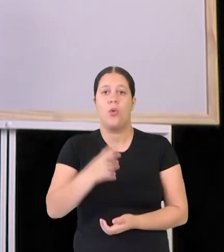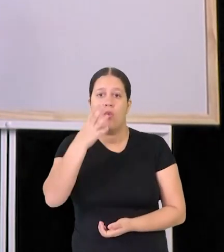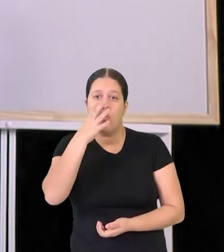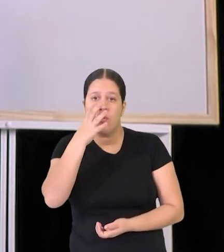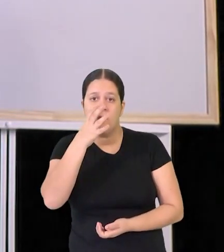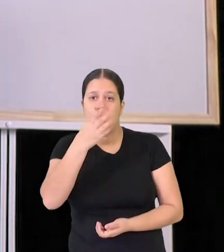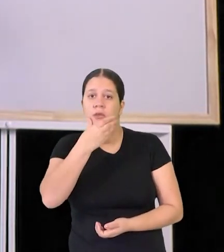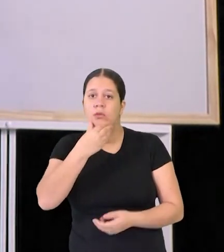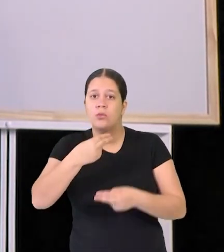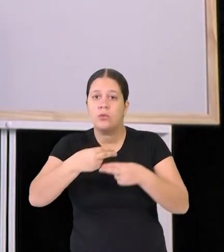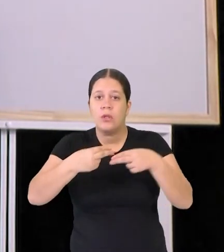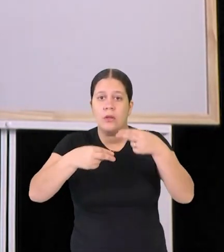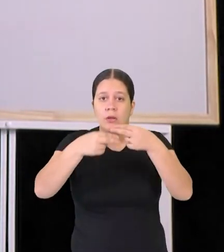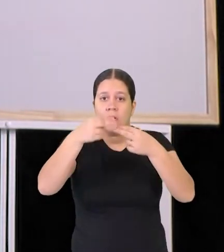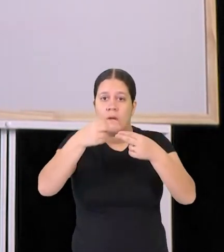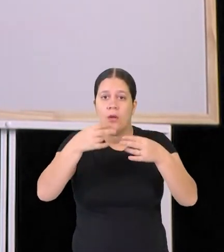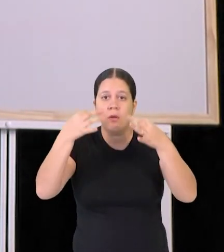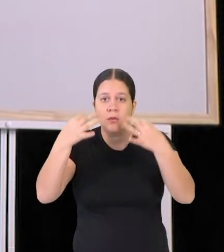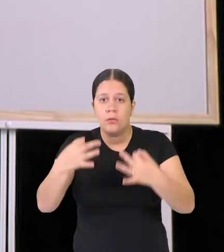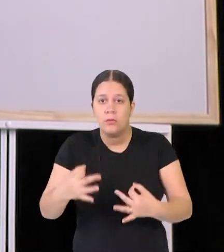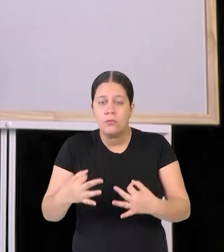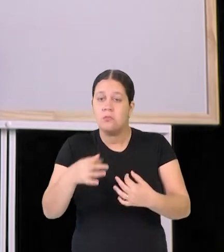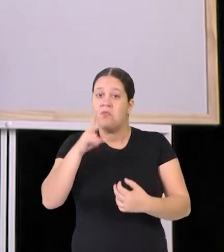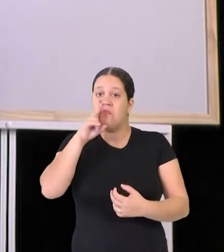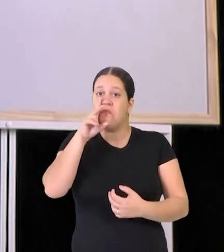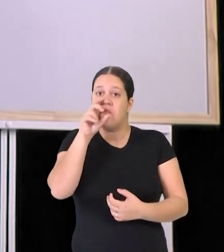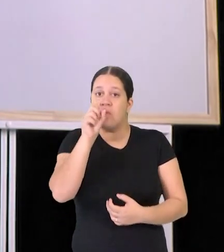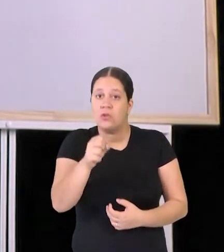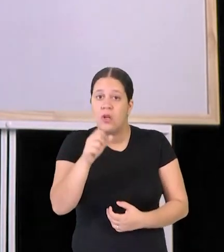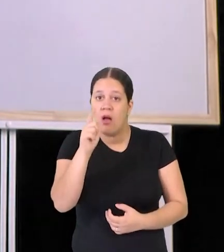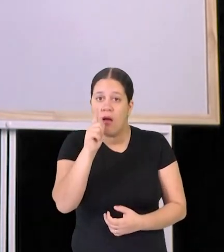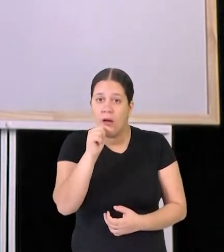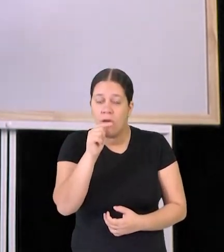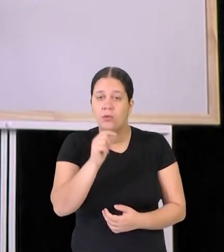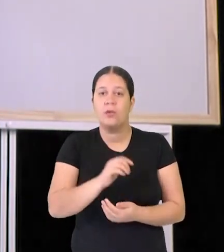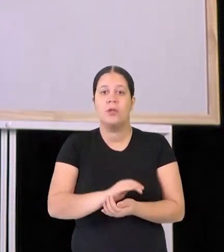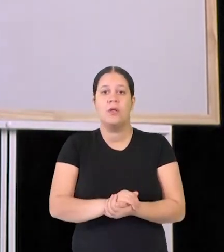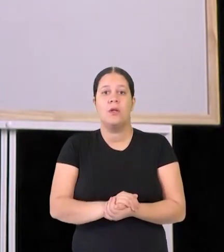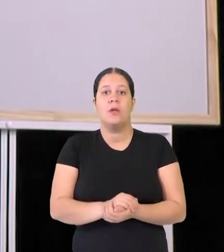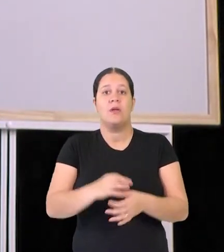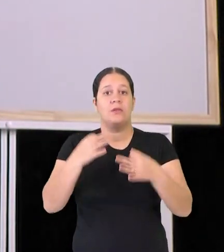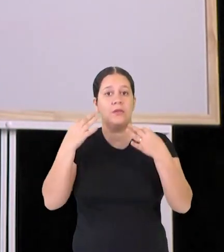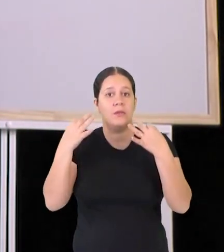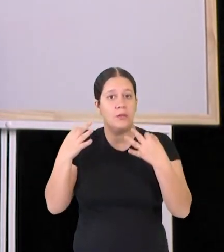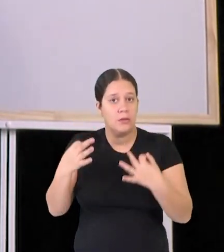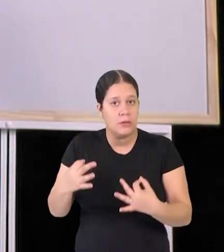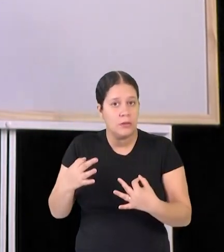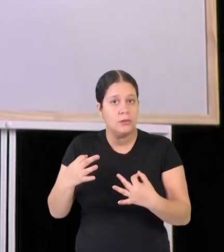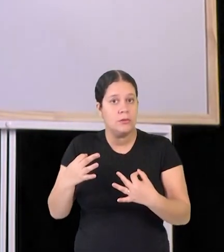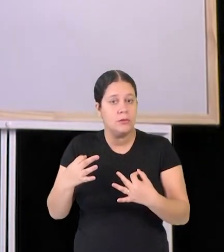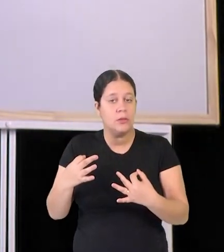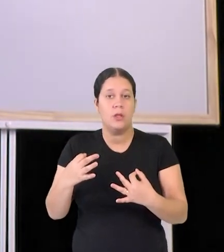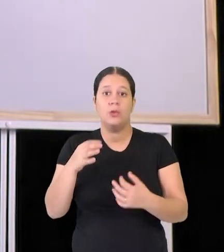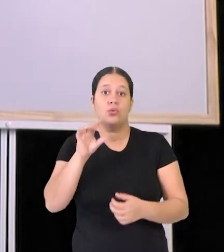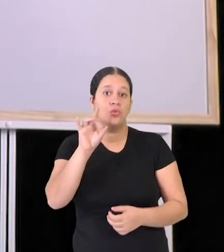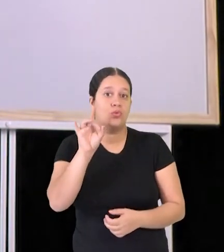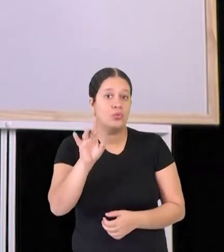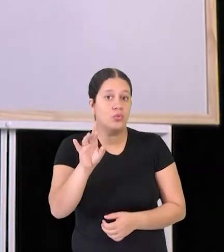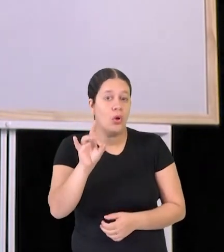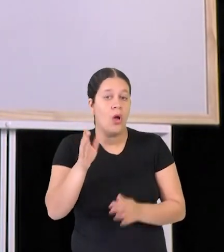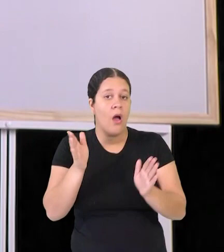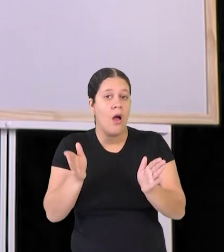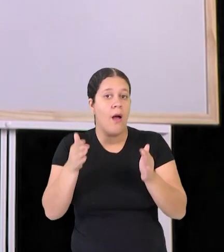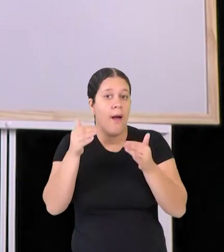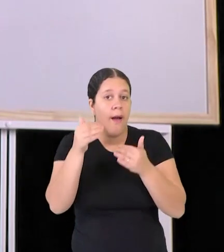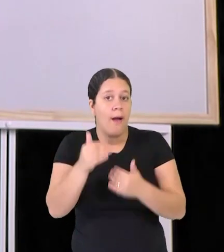observação do pedreiro está correta quanto à pressão. Veja, ela está correta quanto à reserva de água, porque você tinha 500